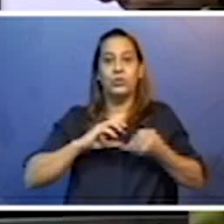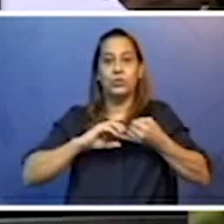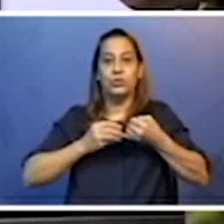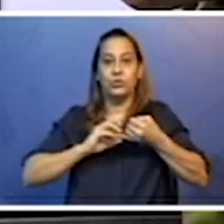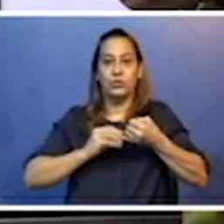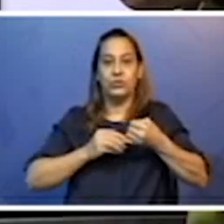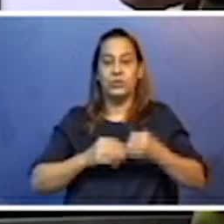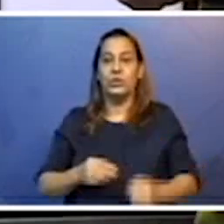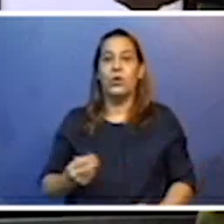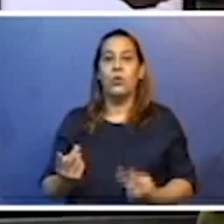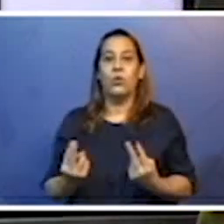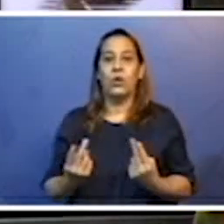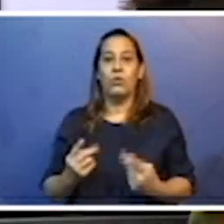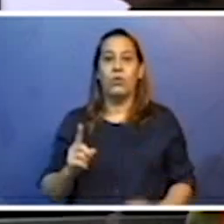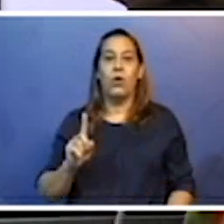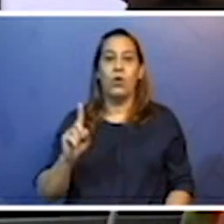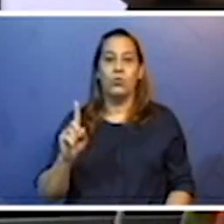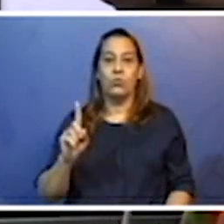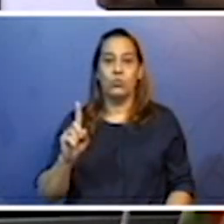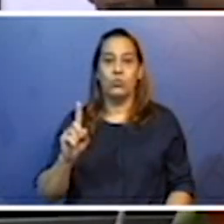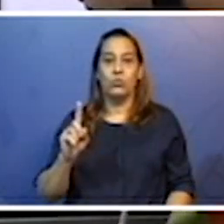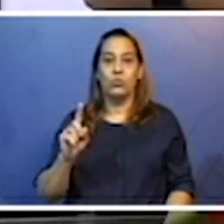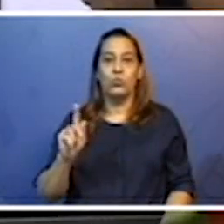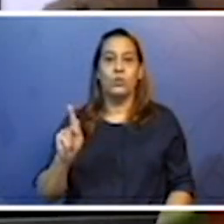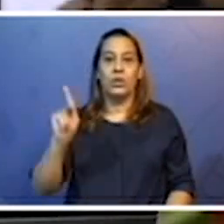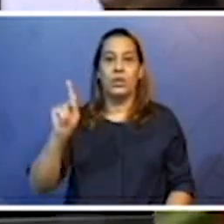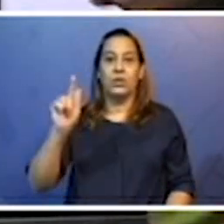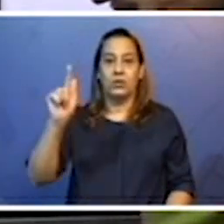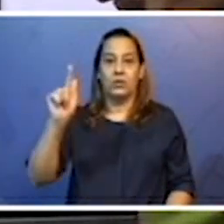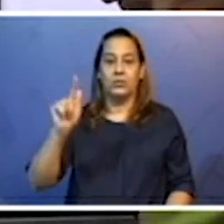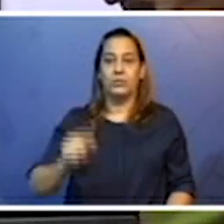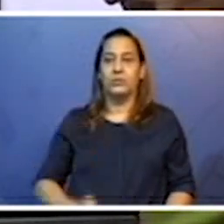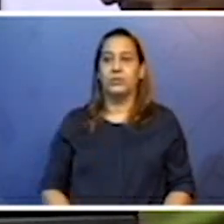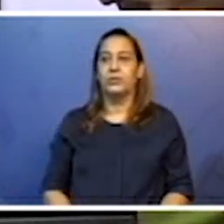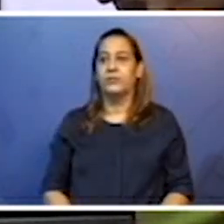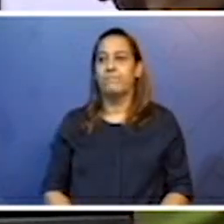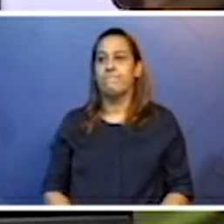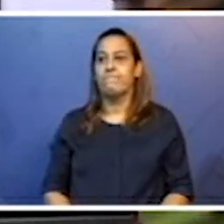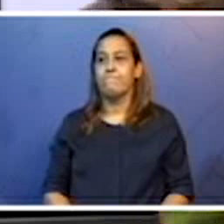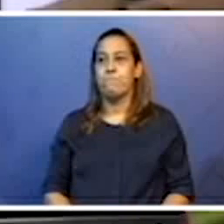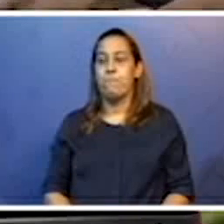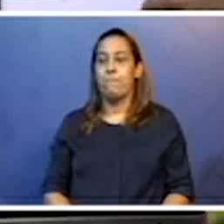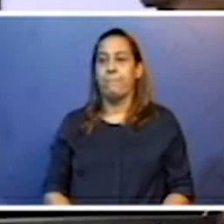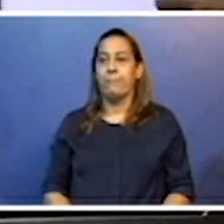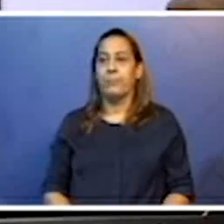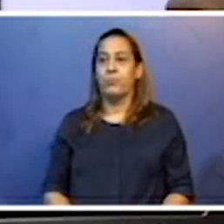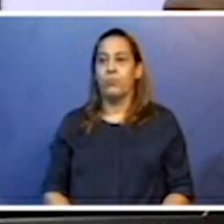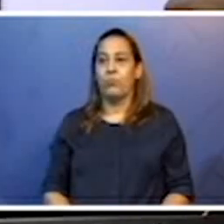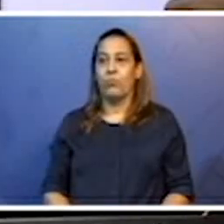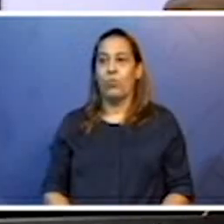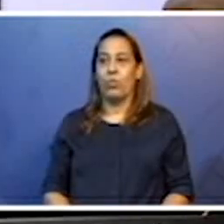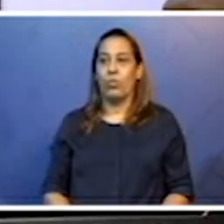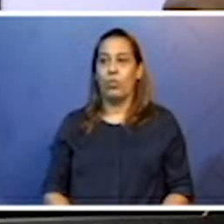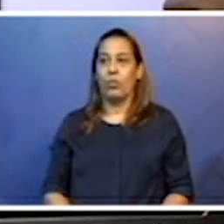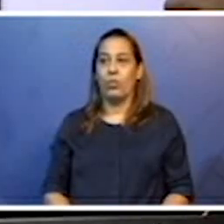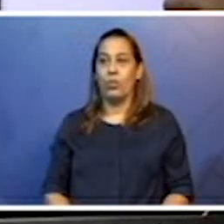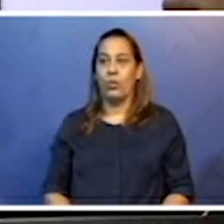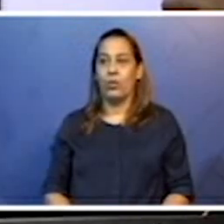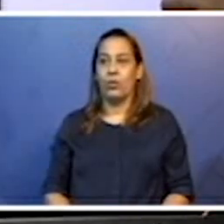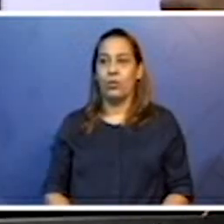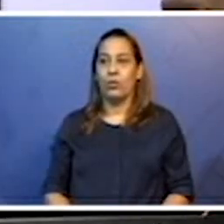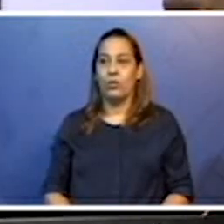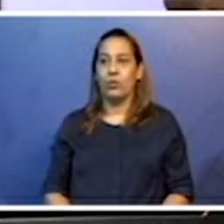500 mais 500 é igual a 1.000 gramas, certo? Aqui, ó, não tem esse K,